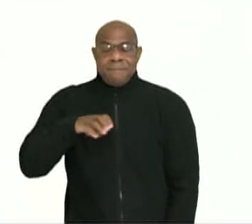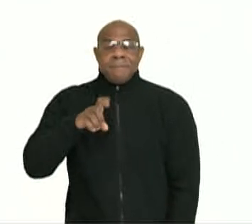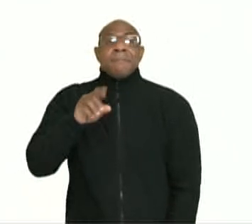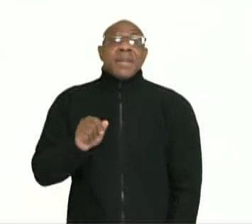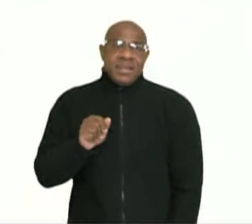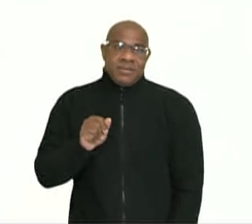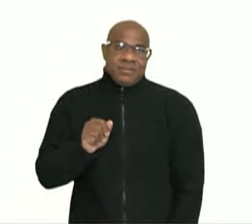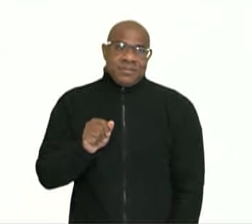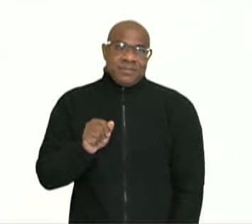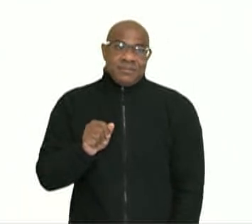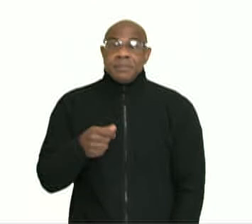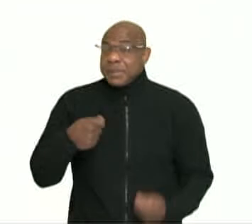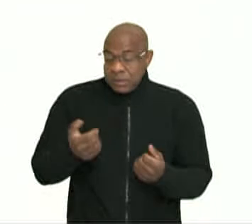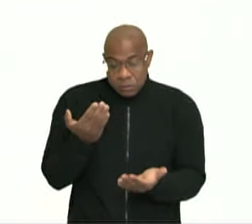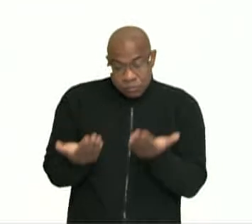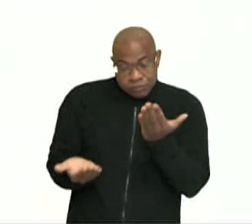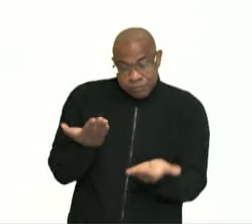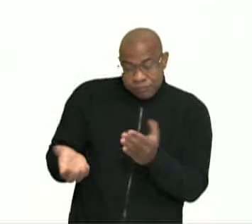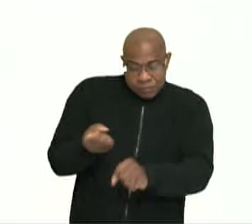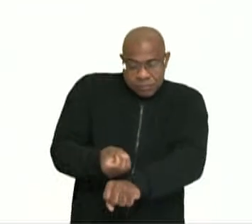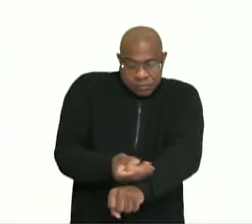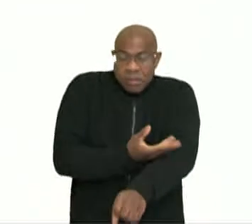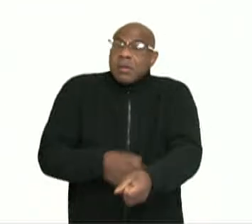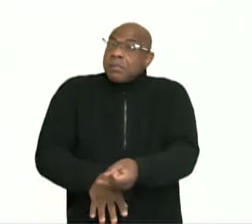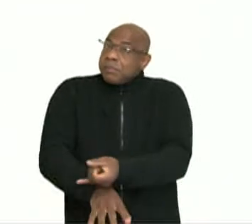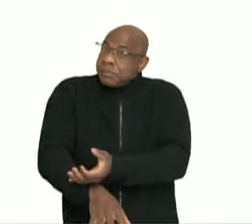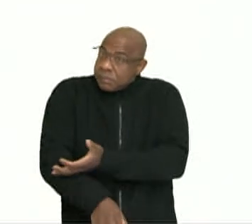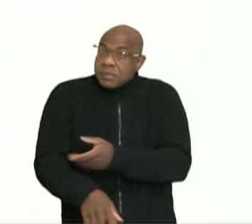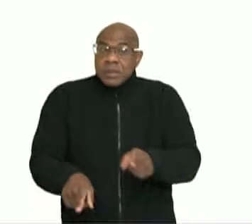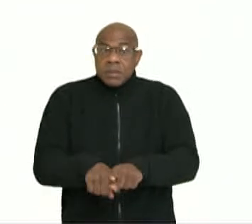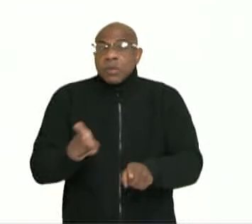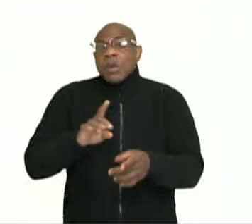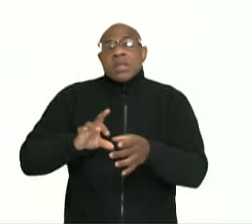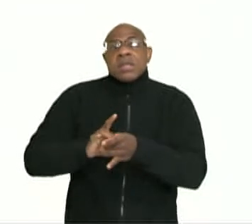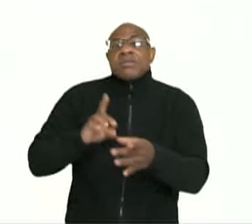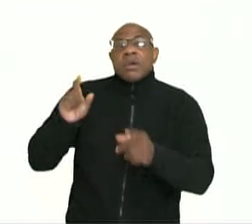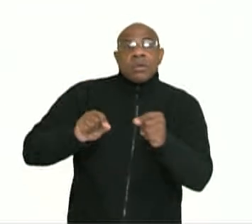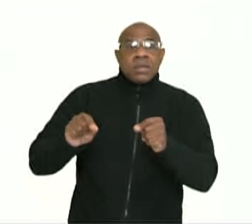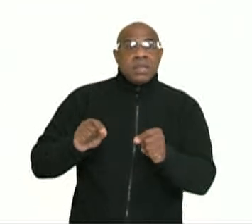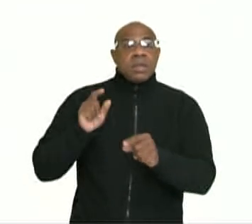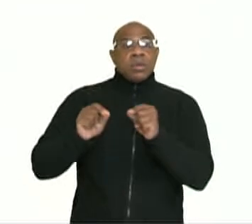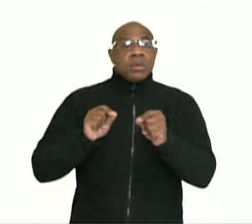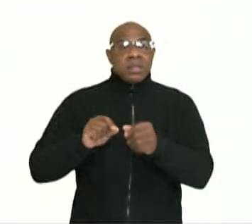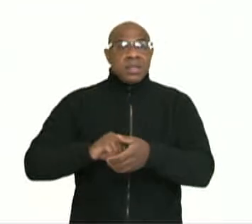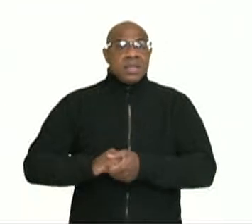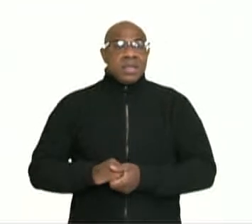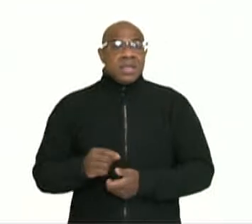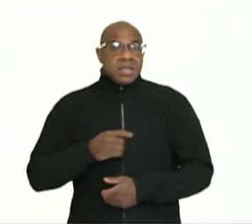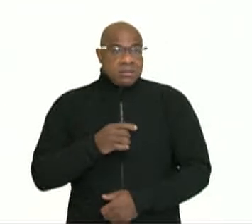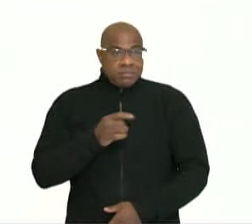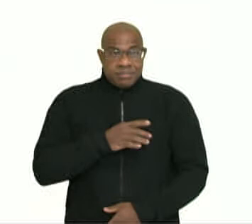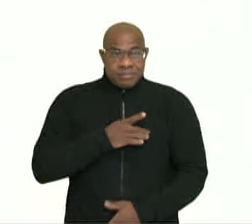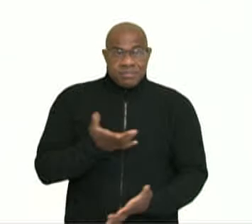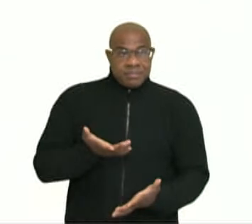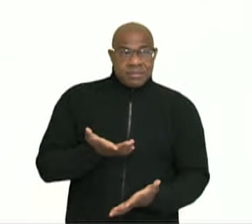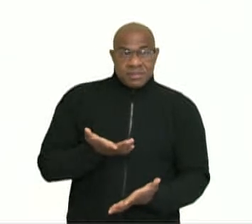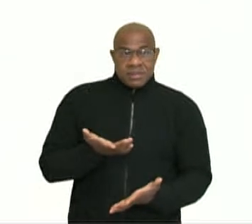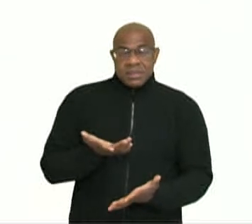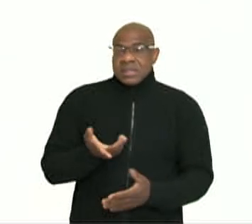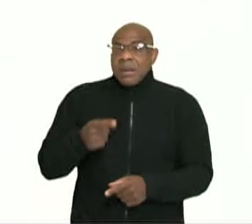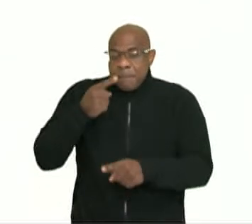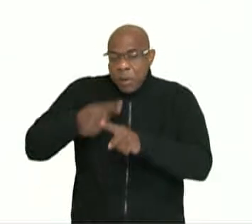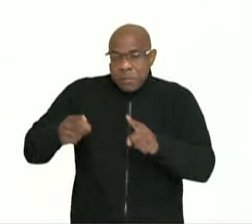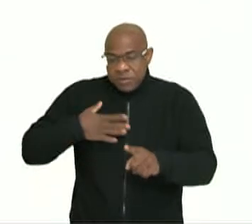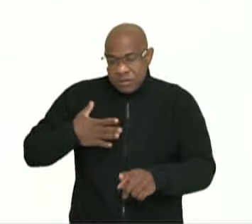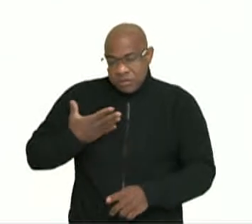está em equilibrar as emoções e não permitir, por exemplo, que o temor nos impeça de sair de casa, ok? Nós não